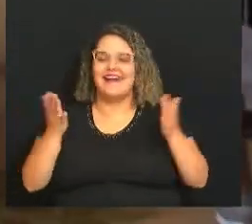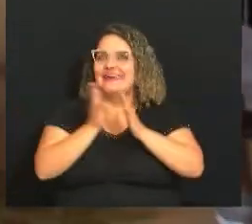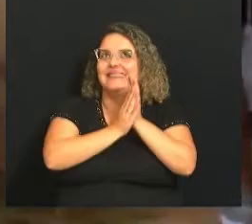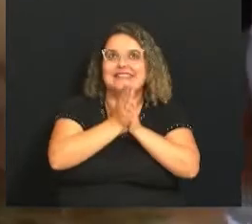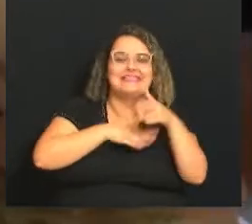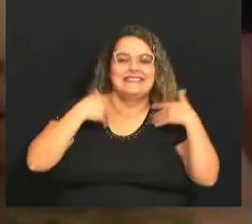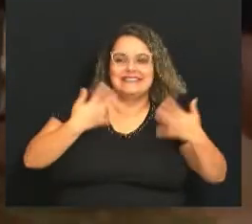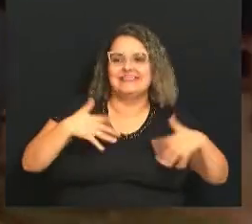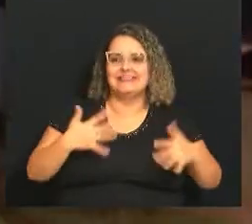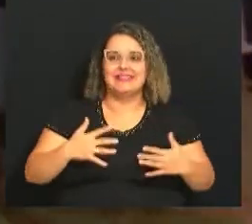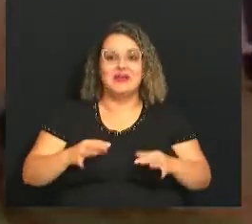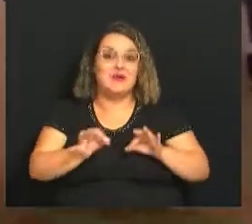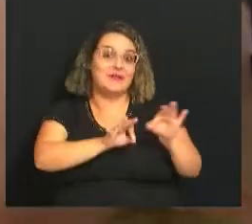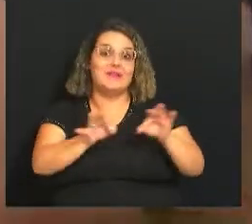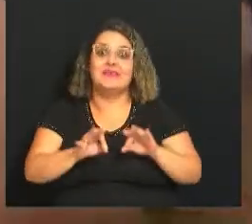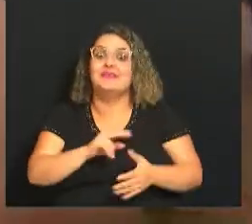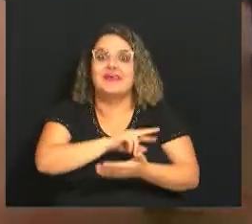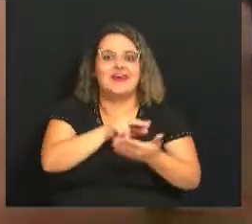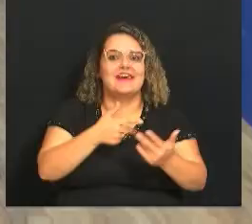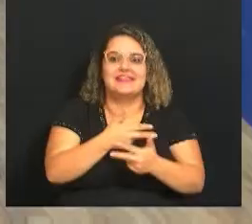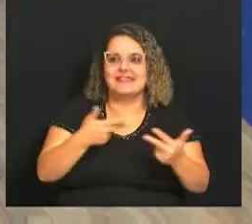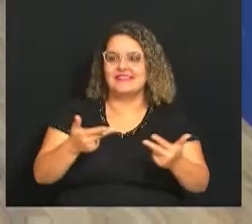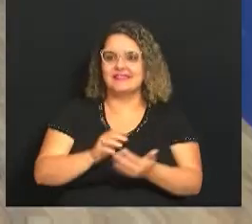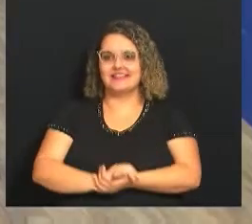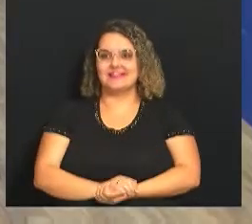preparou muita coisa.